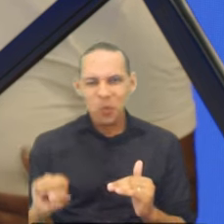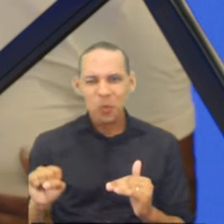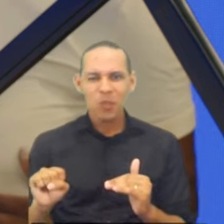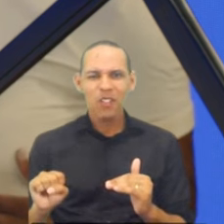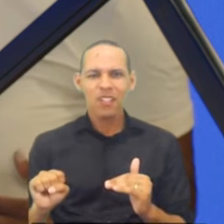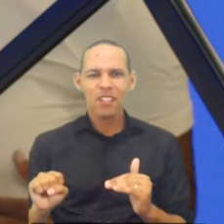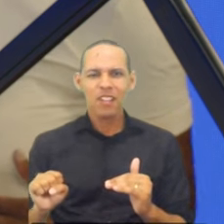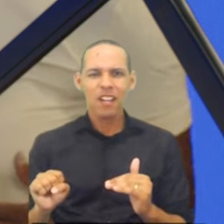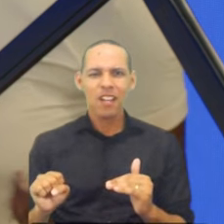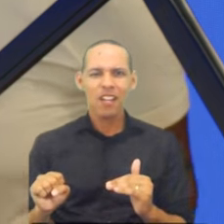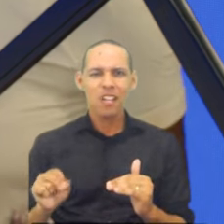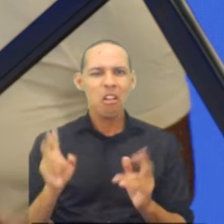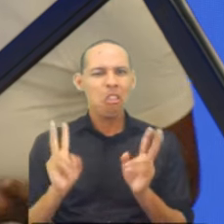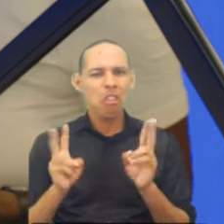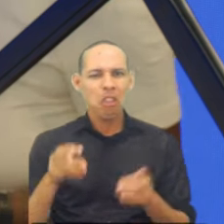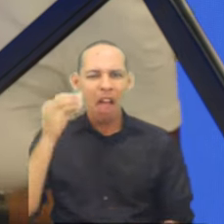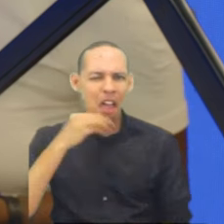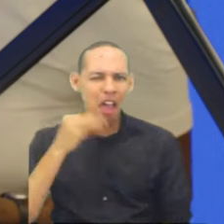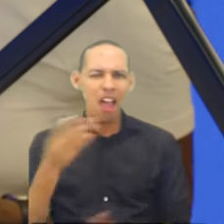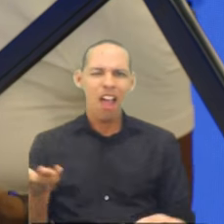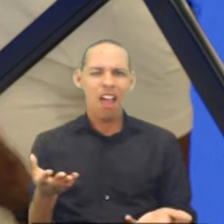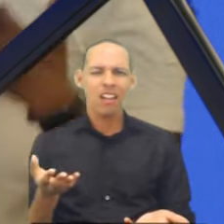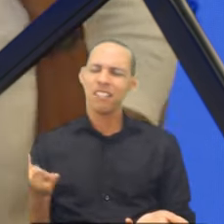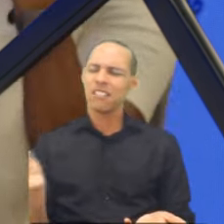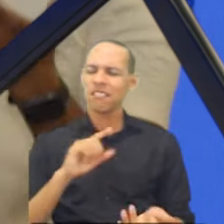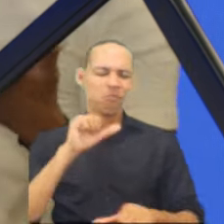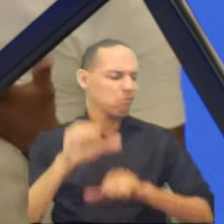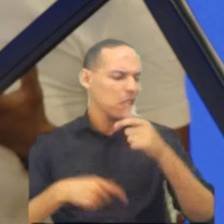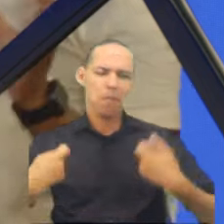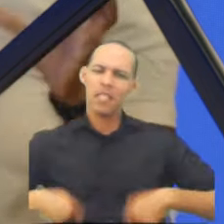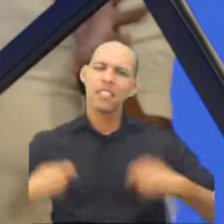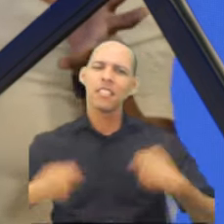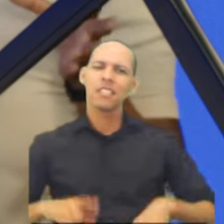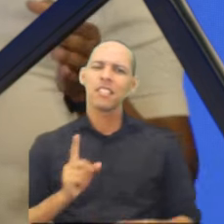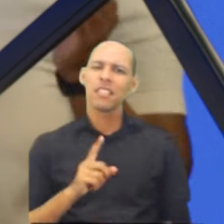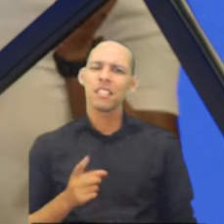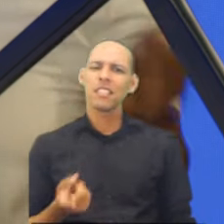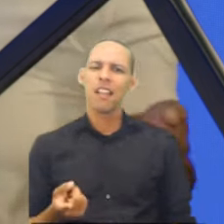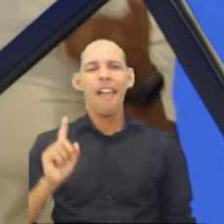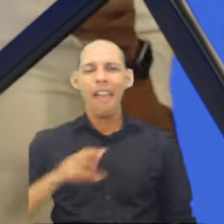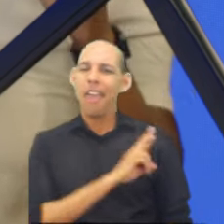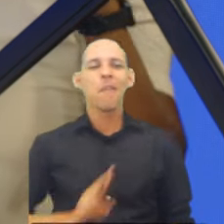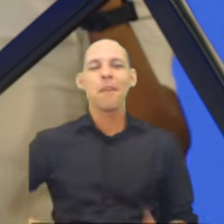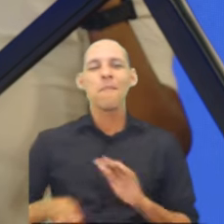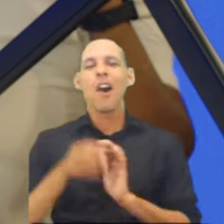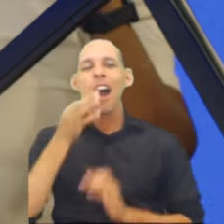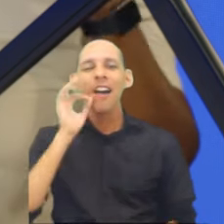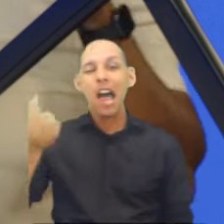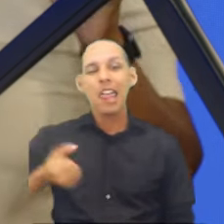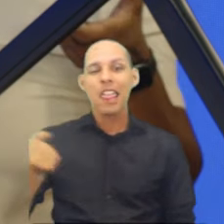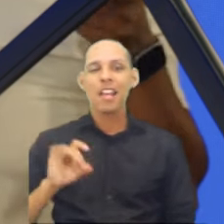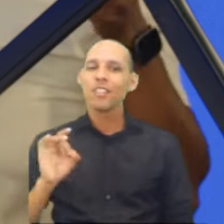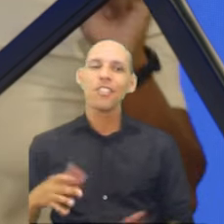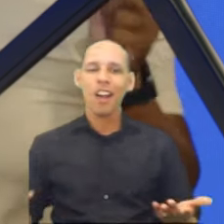baixo entendeu Café com Leite continua e a gente precisa mudar isso a república do café com leite a gente ainda continua no